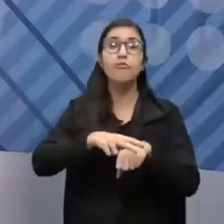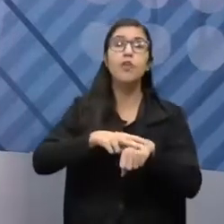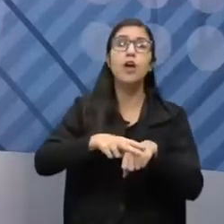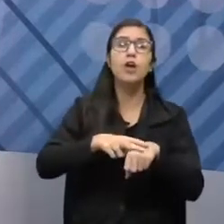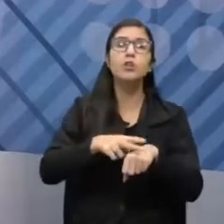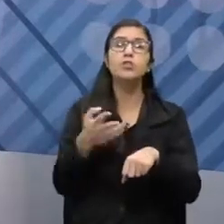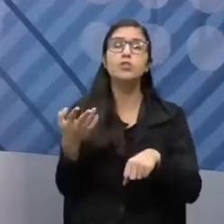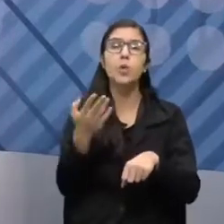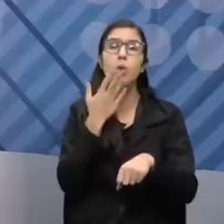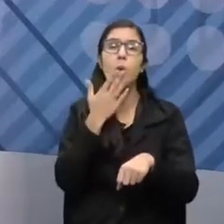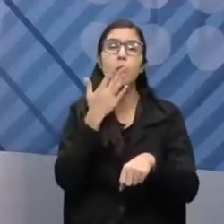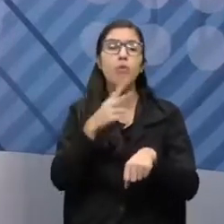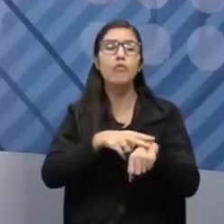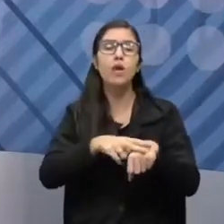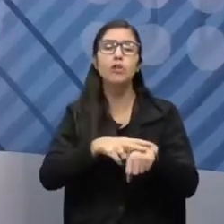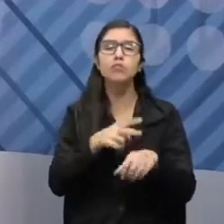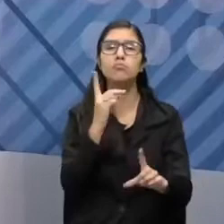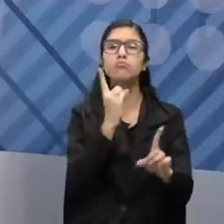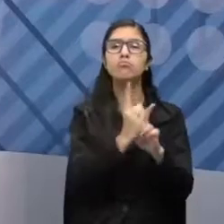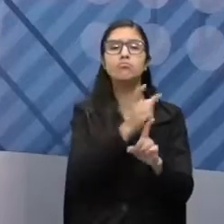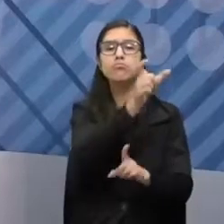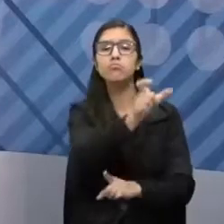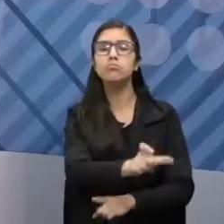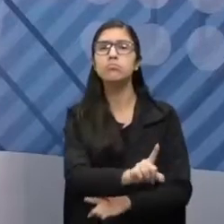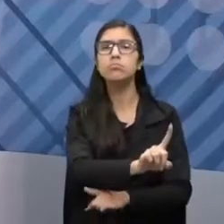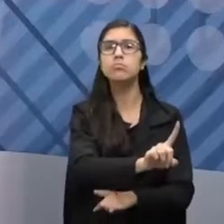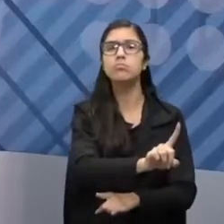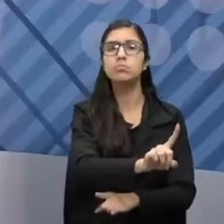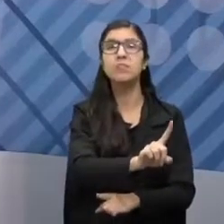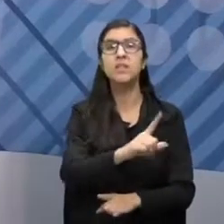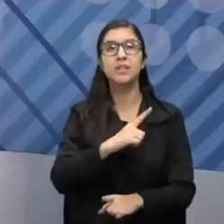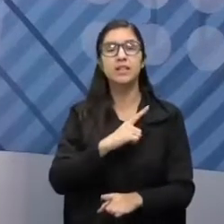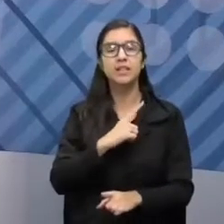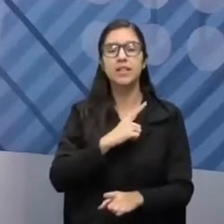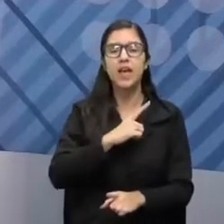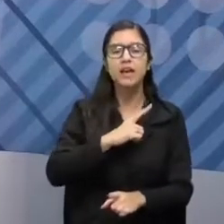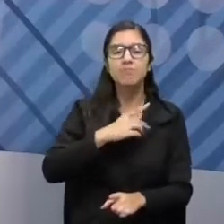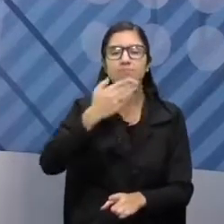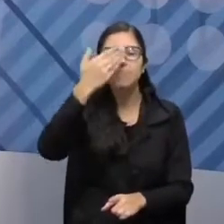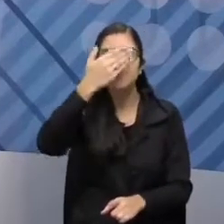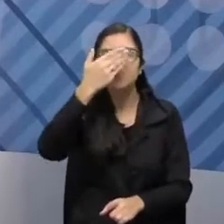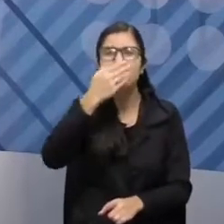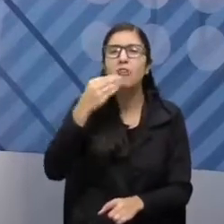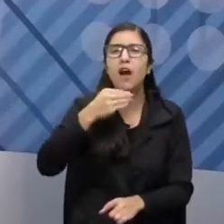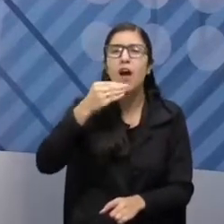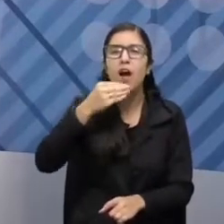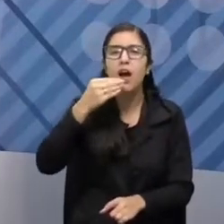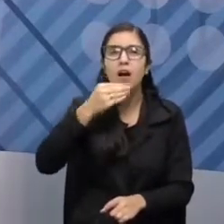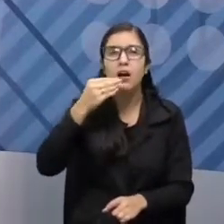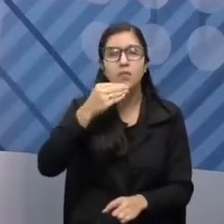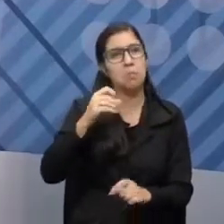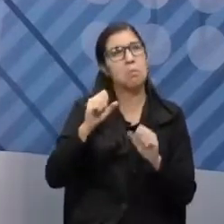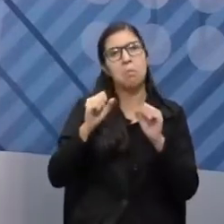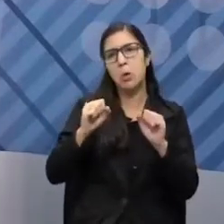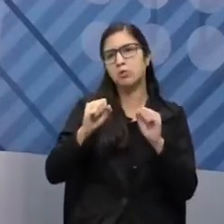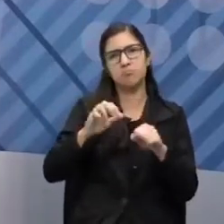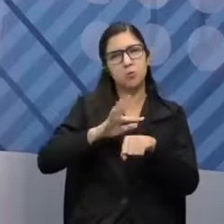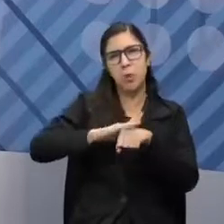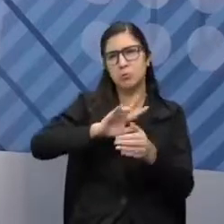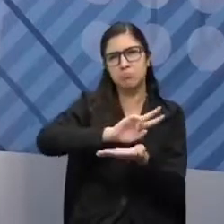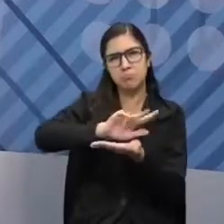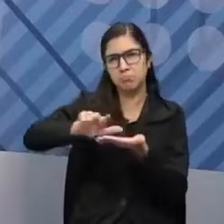estarão encontrando uma pessoa com baixa visão, que seria por diversas patologias